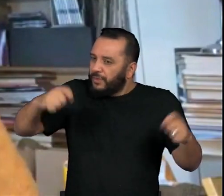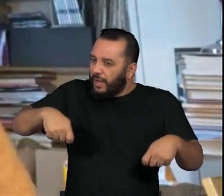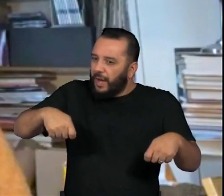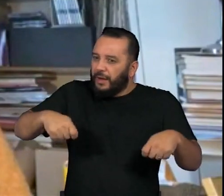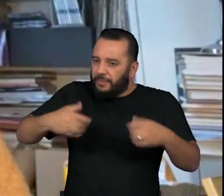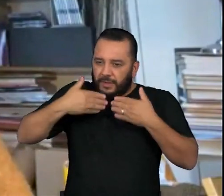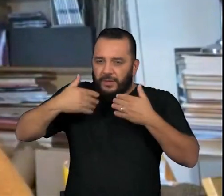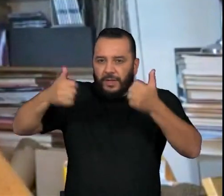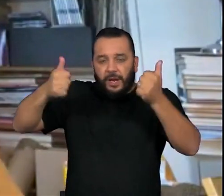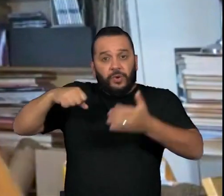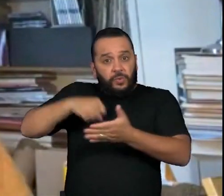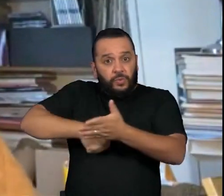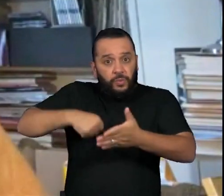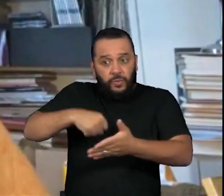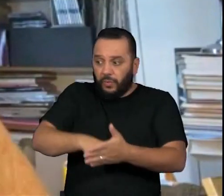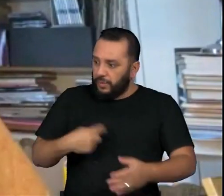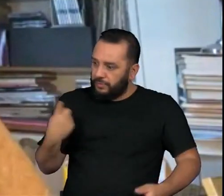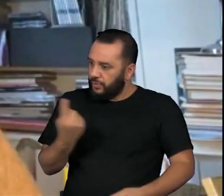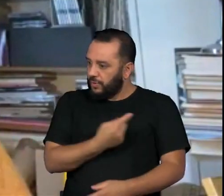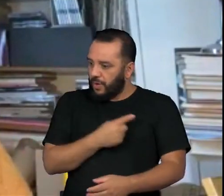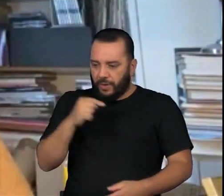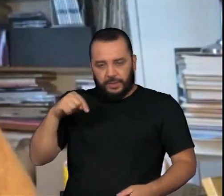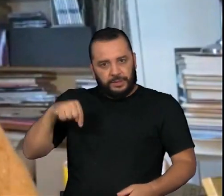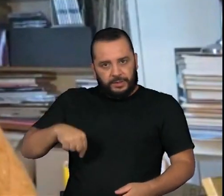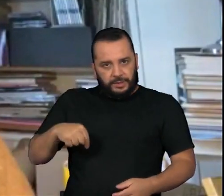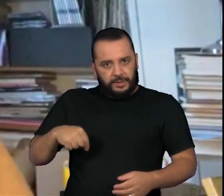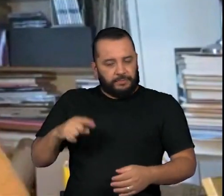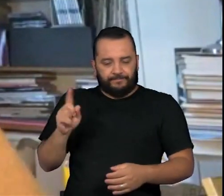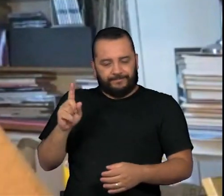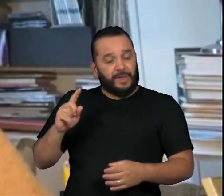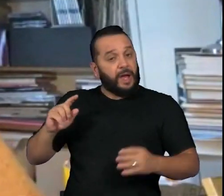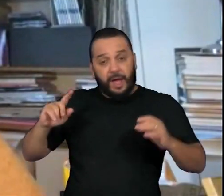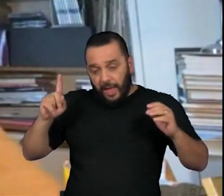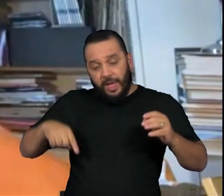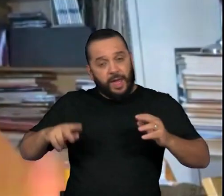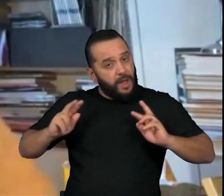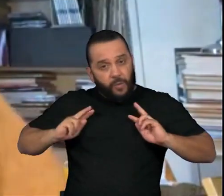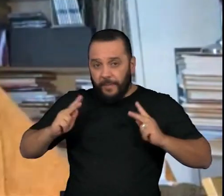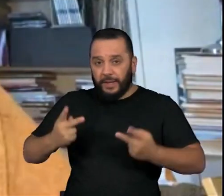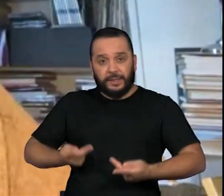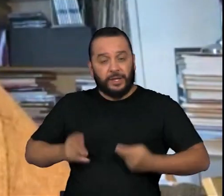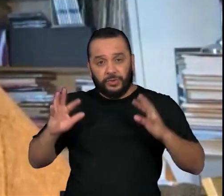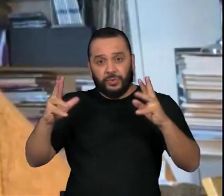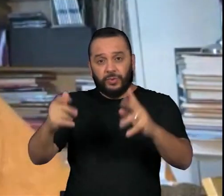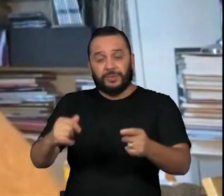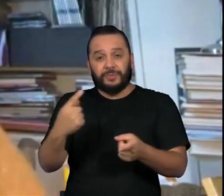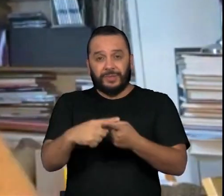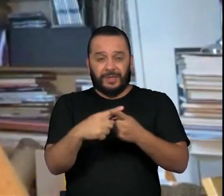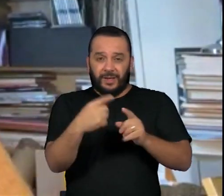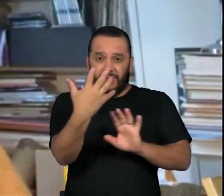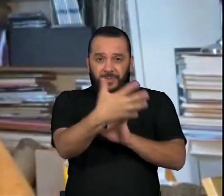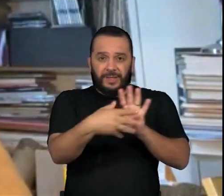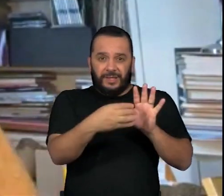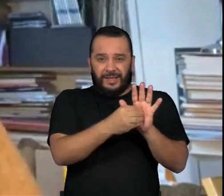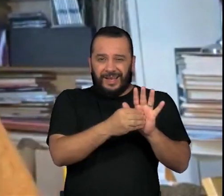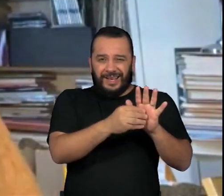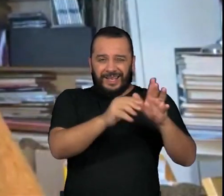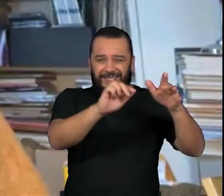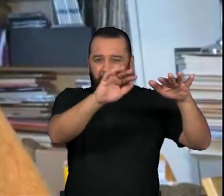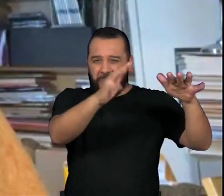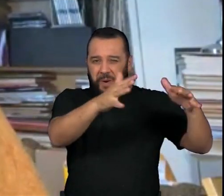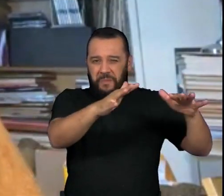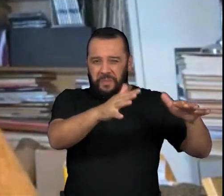por toda a humanidade. Se a Amazônia entrar num ponto de não retorno, de perder toda a riqueza que ela tem